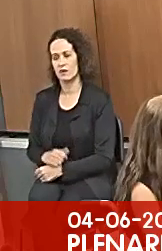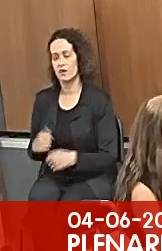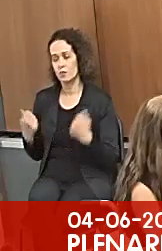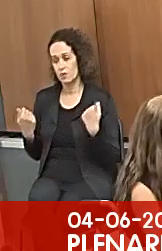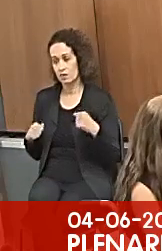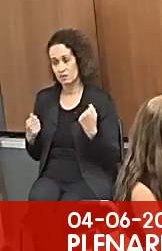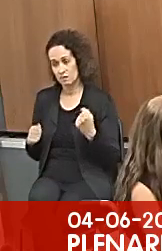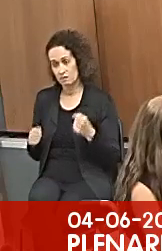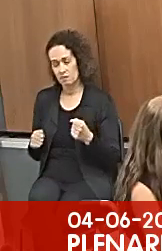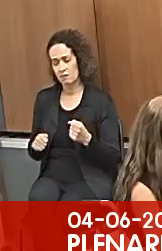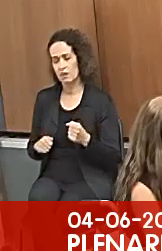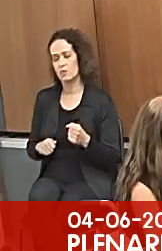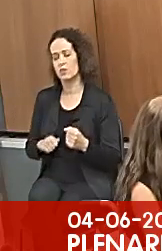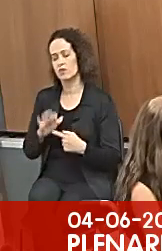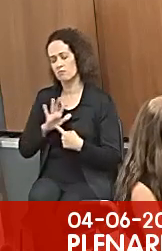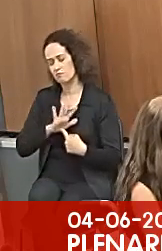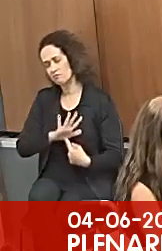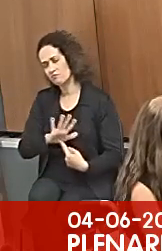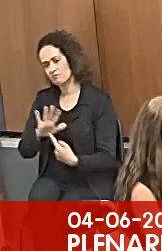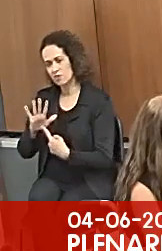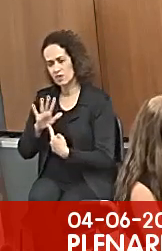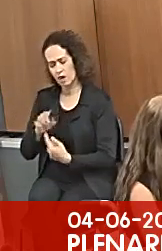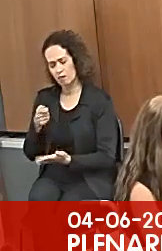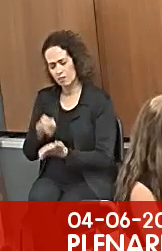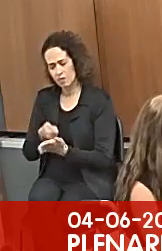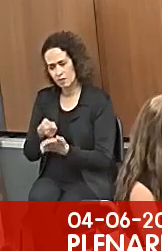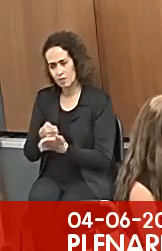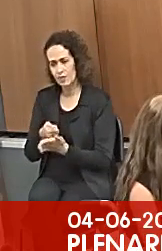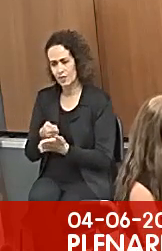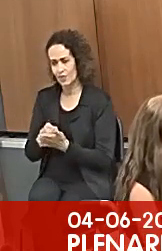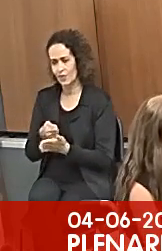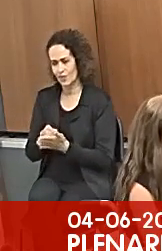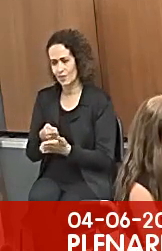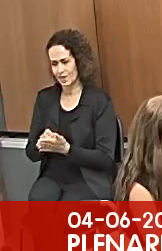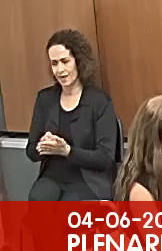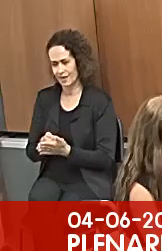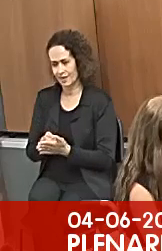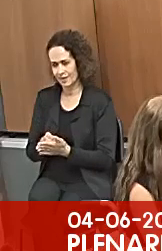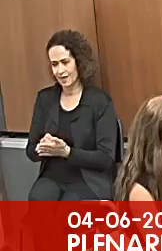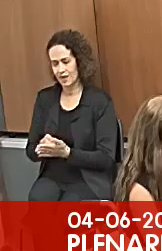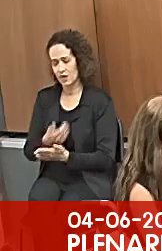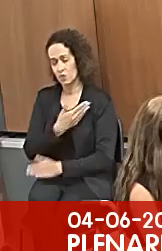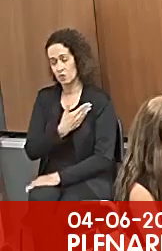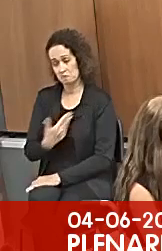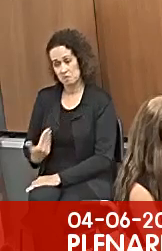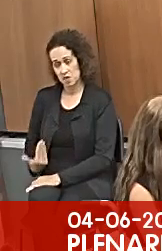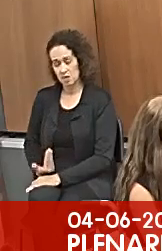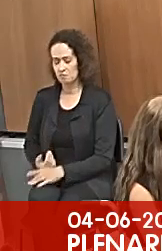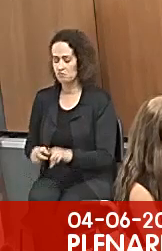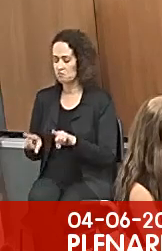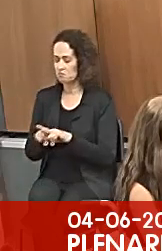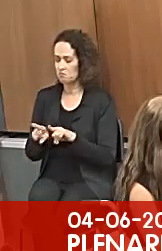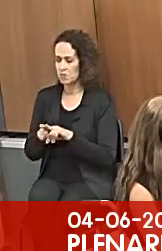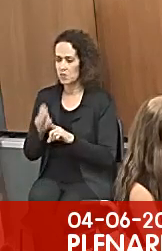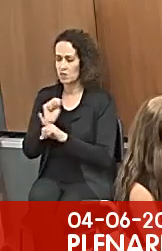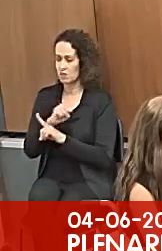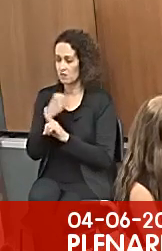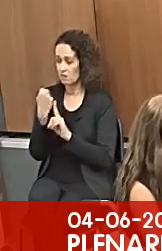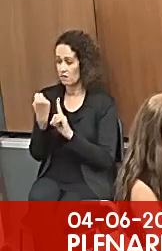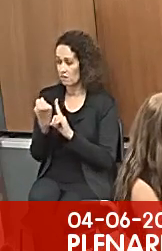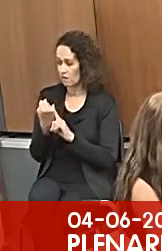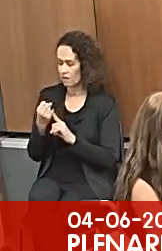que cobrar, não só do poder público, mas da sociedade brasileira como um todo.